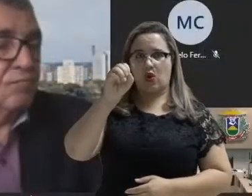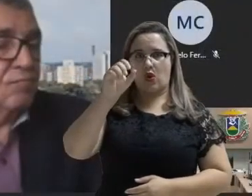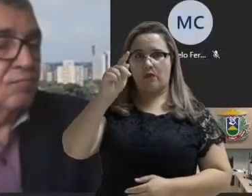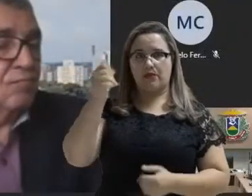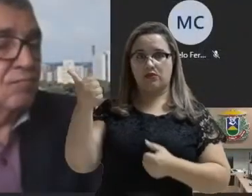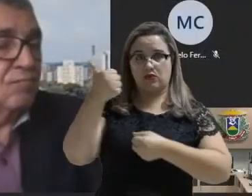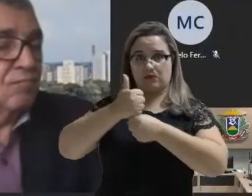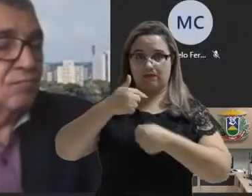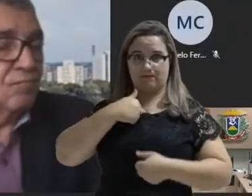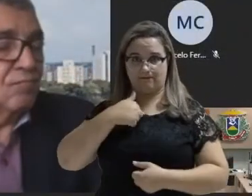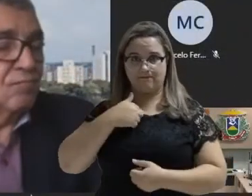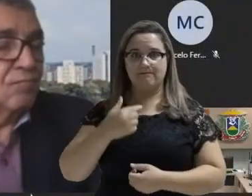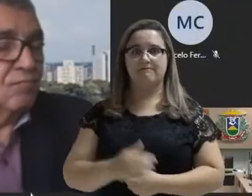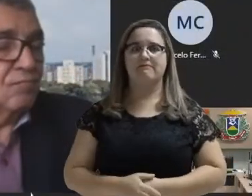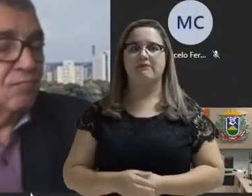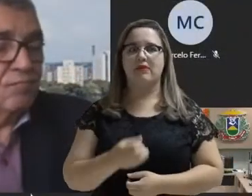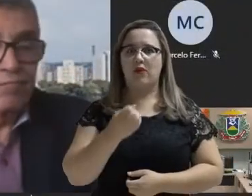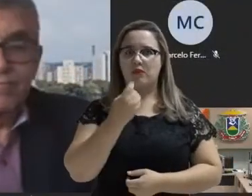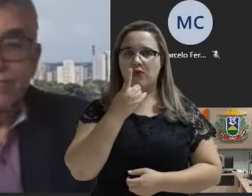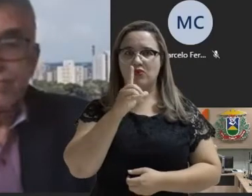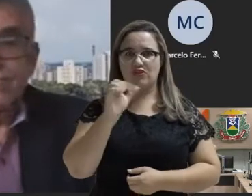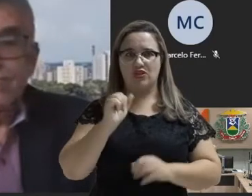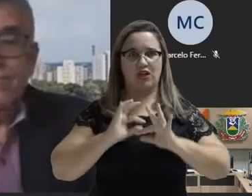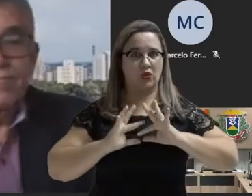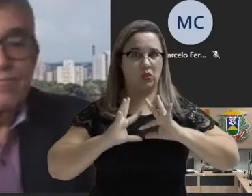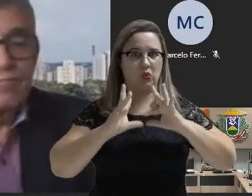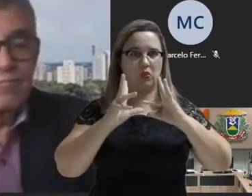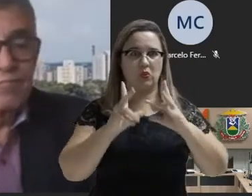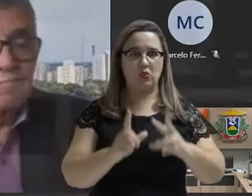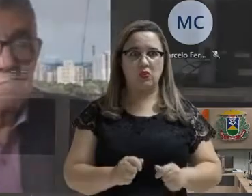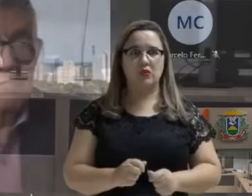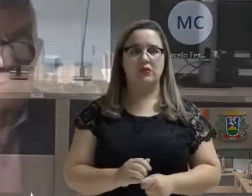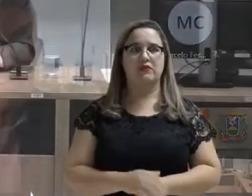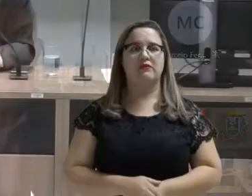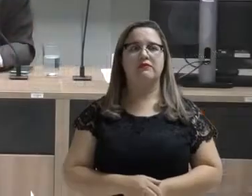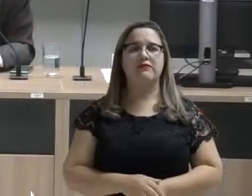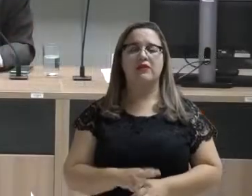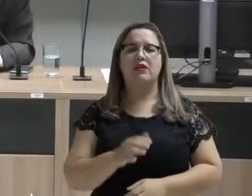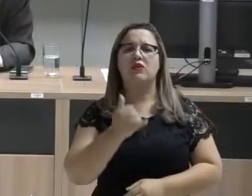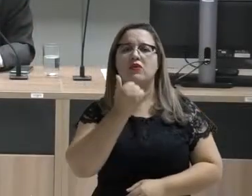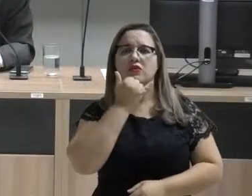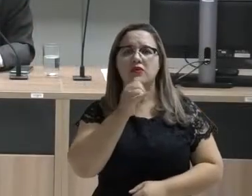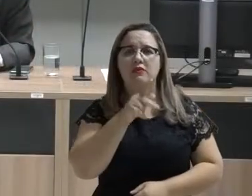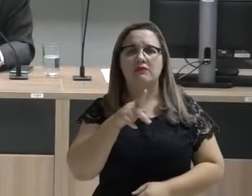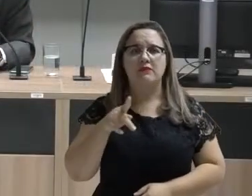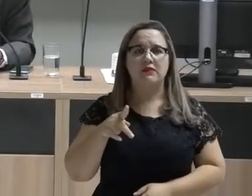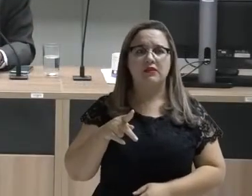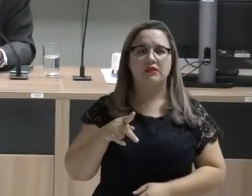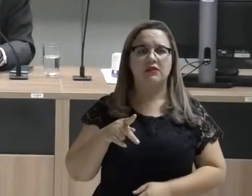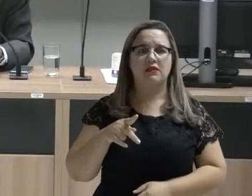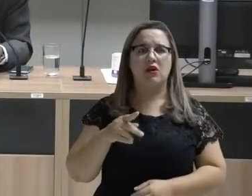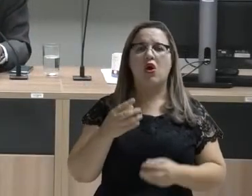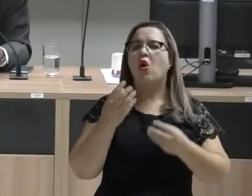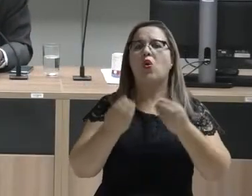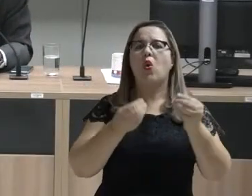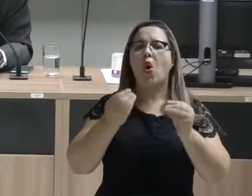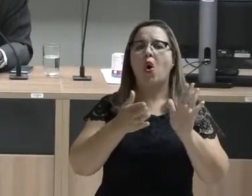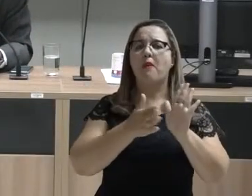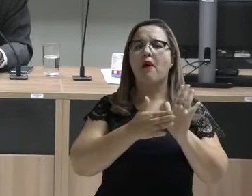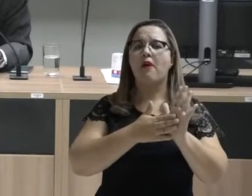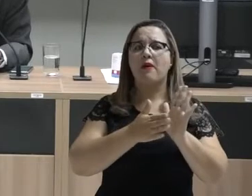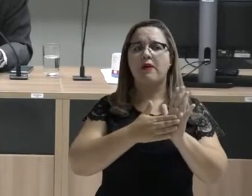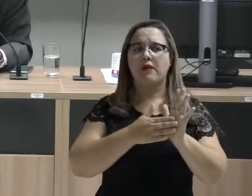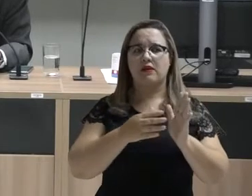Então peço licença mais uma vez, bom dia a todos e a todas. Sim, senhor presidente. Agora eu preciso saber como está a pauta aqui, estou tentando